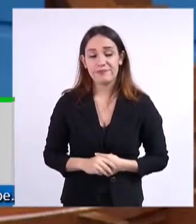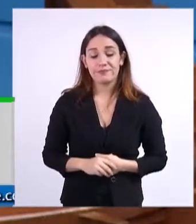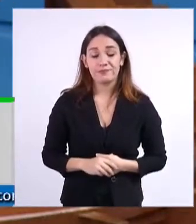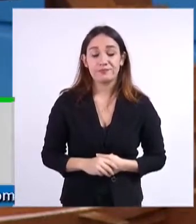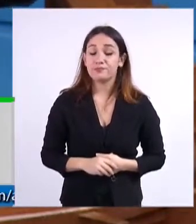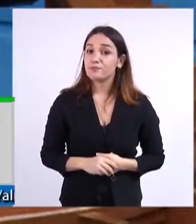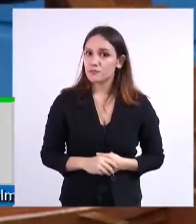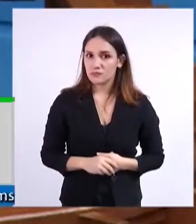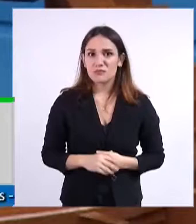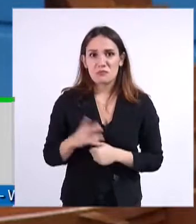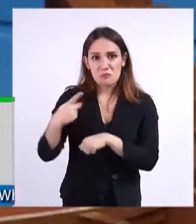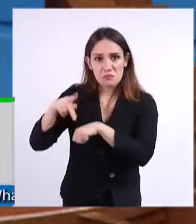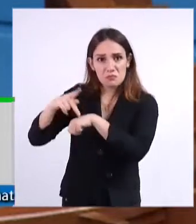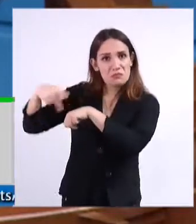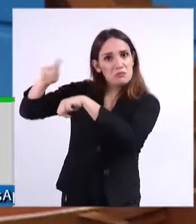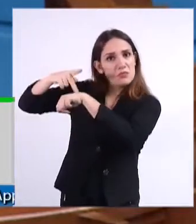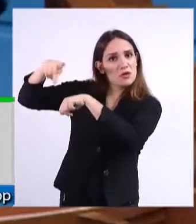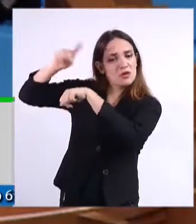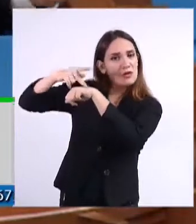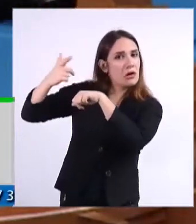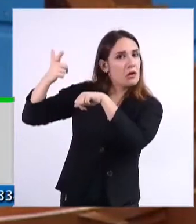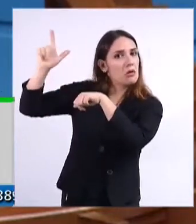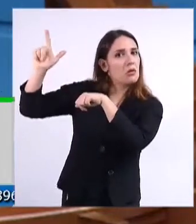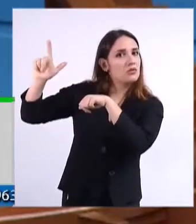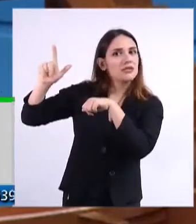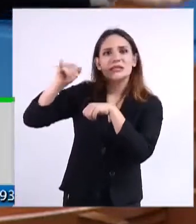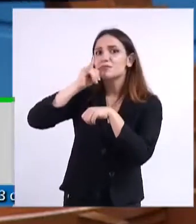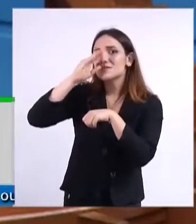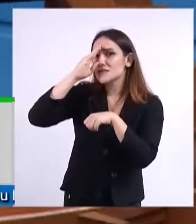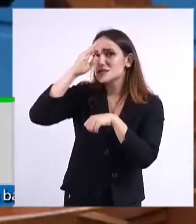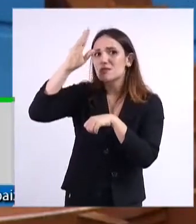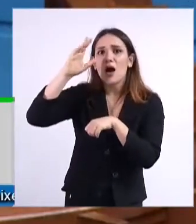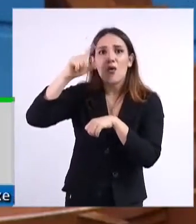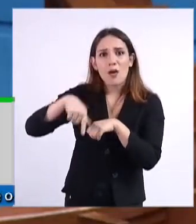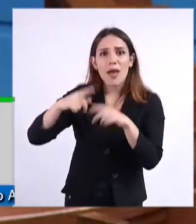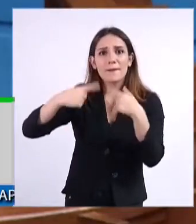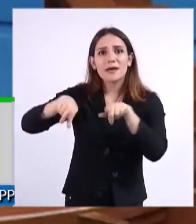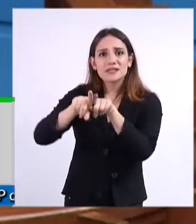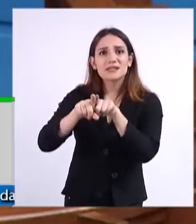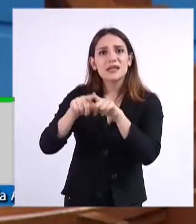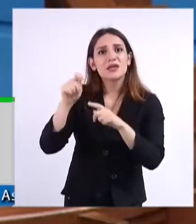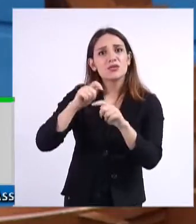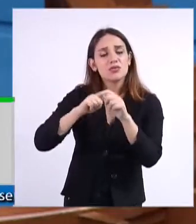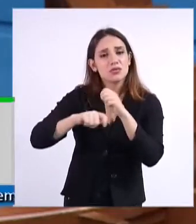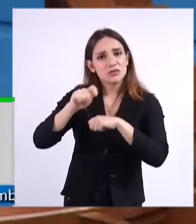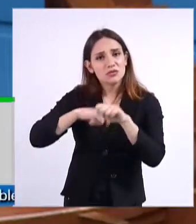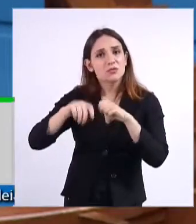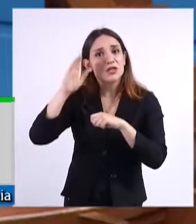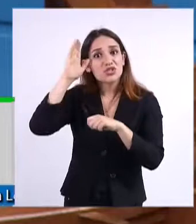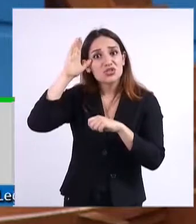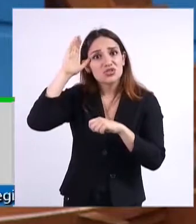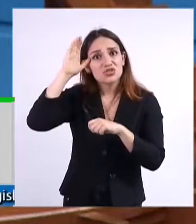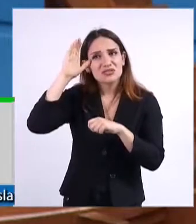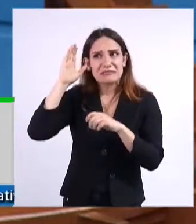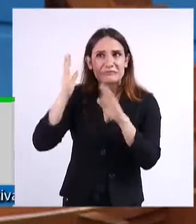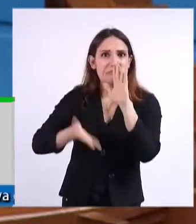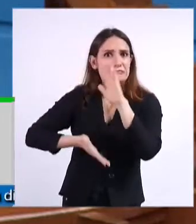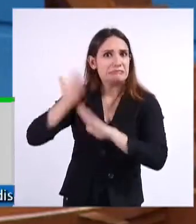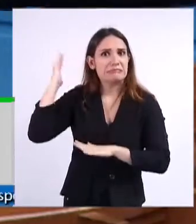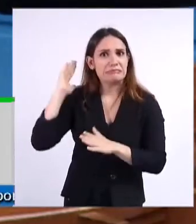Está afugentando o principal parceiro econômico do Brasil, a China. Falou